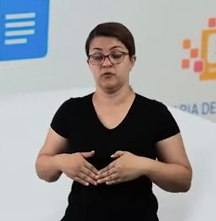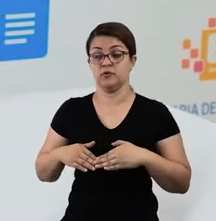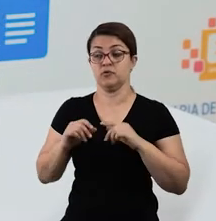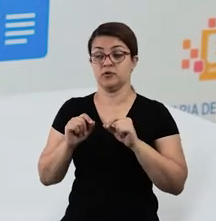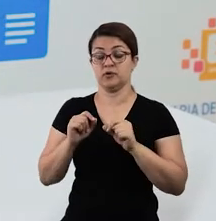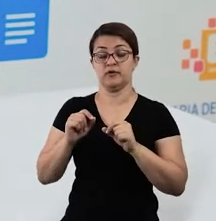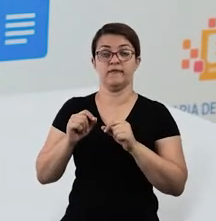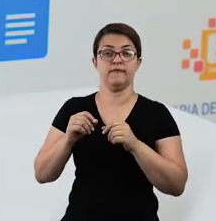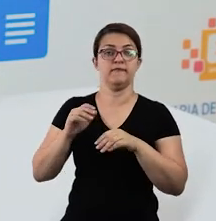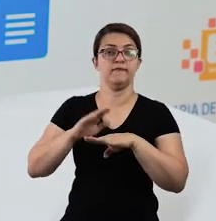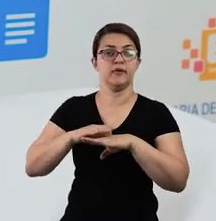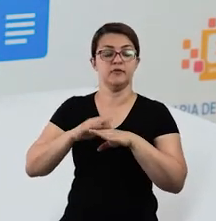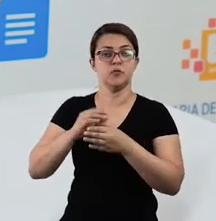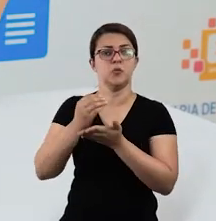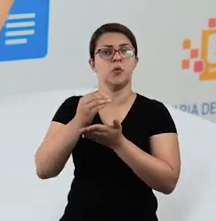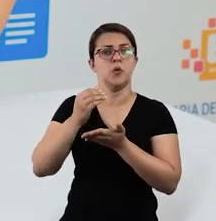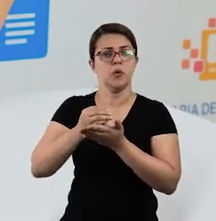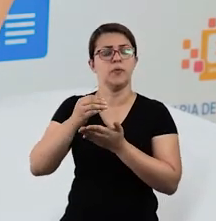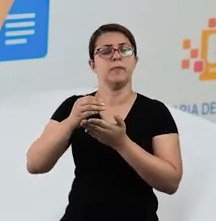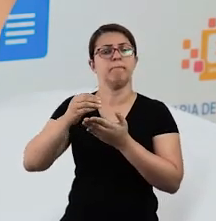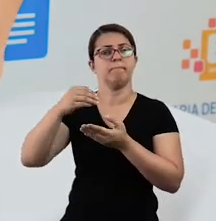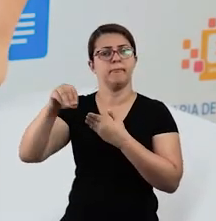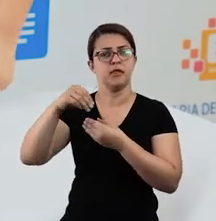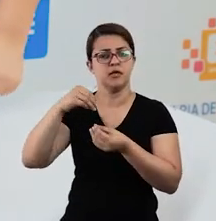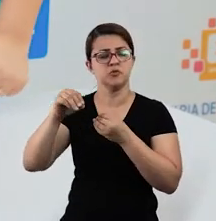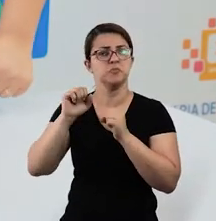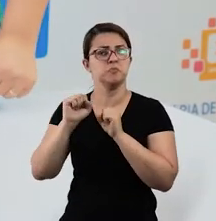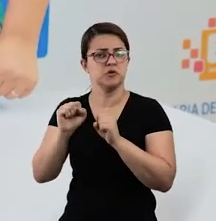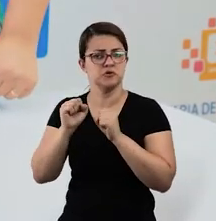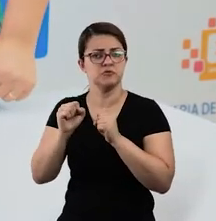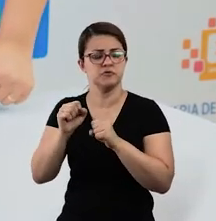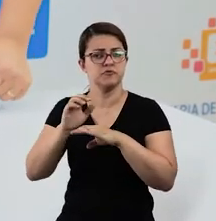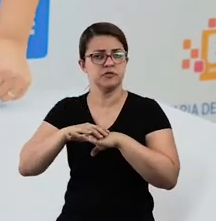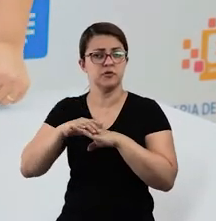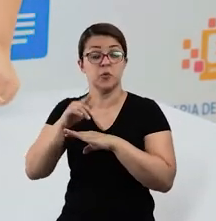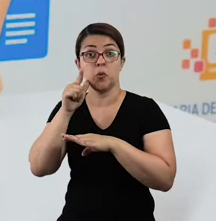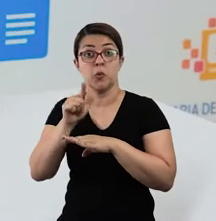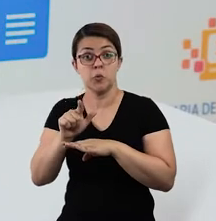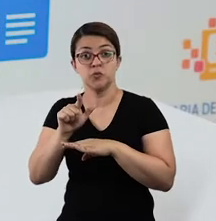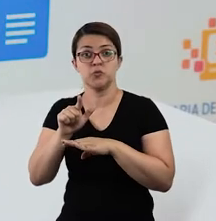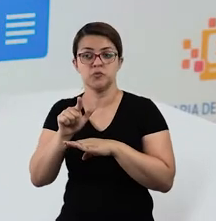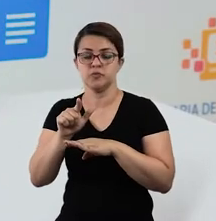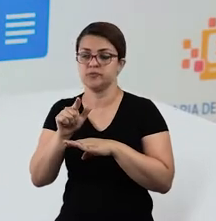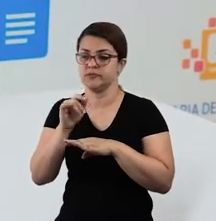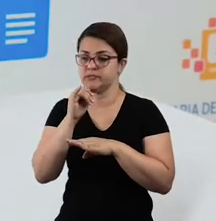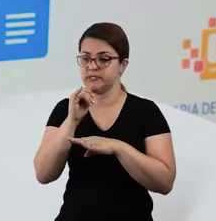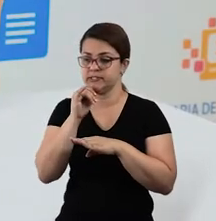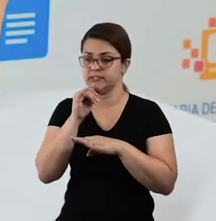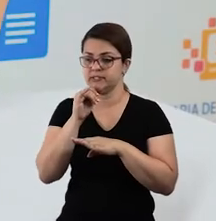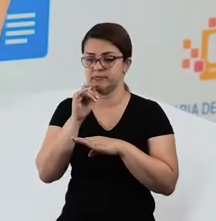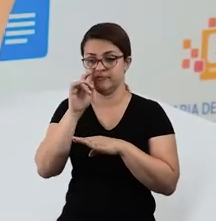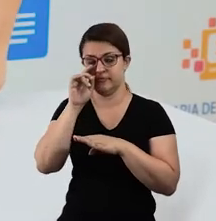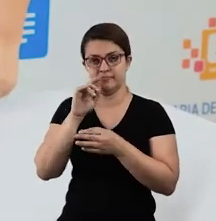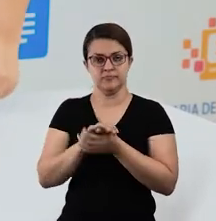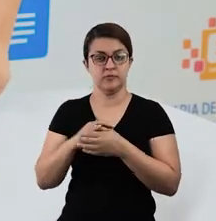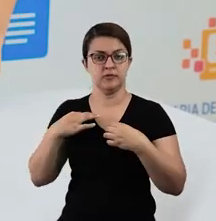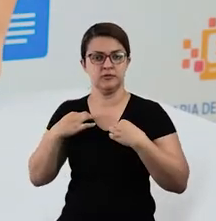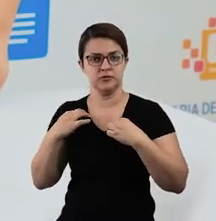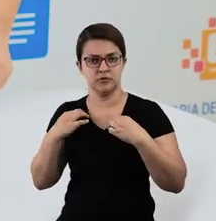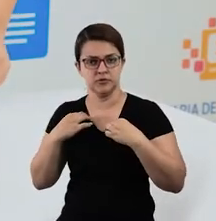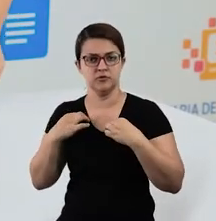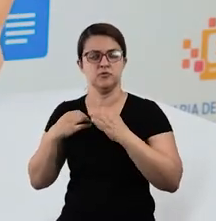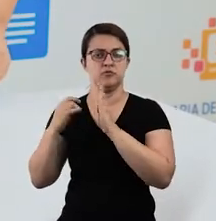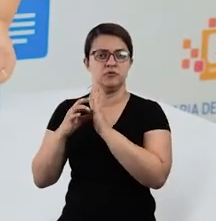material que ele é feito, plástico. Mas ele pode ser feito com outro tipo de material, como por exemplo, tecido, couro, louça ou